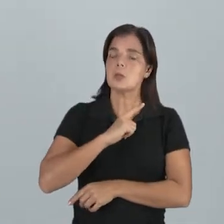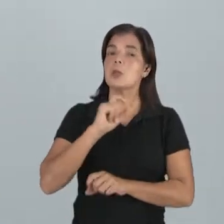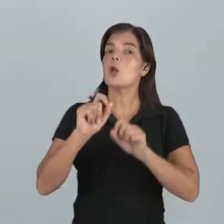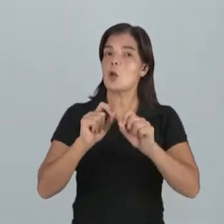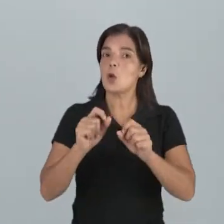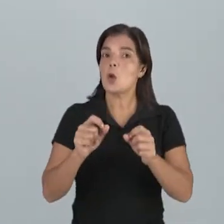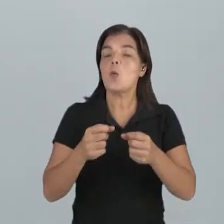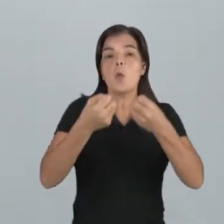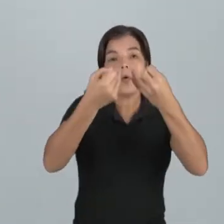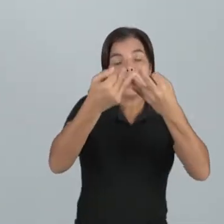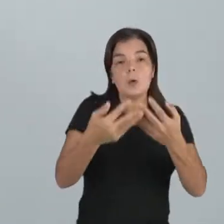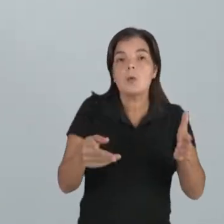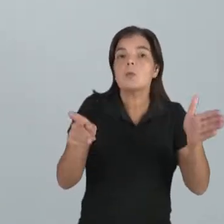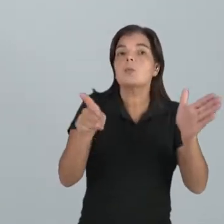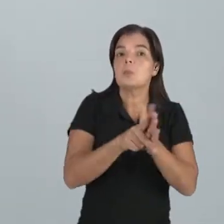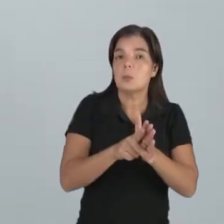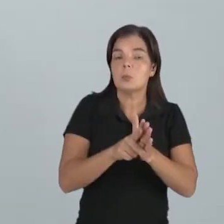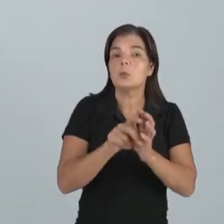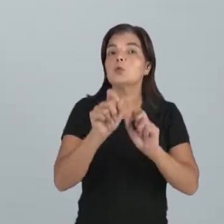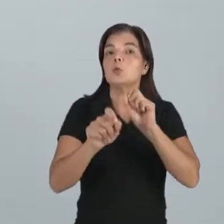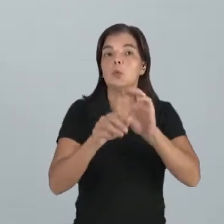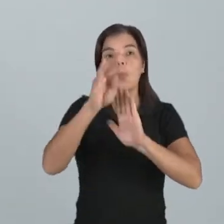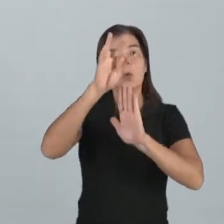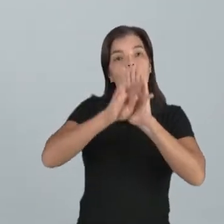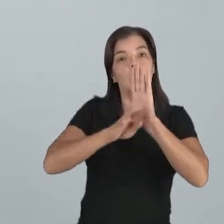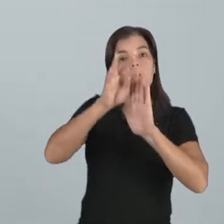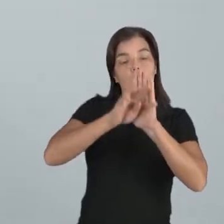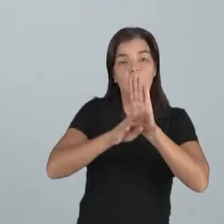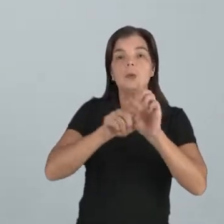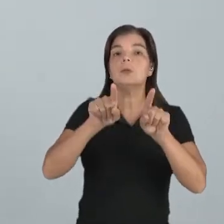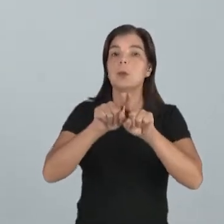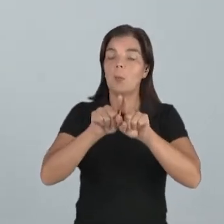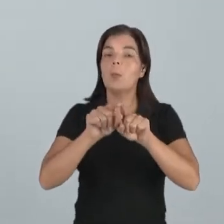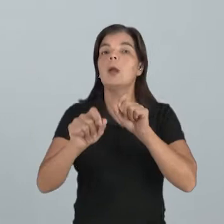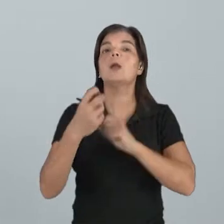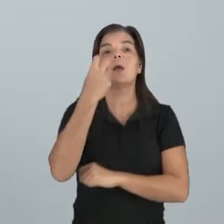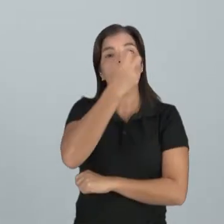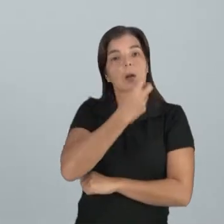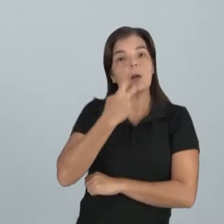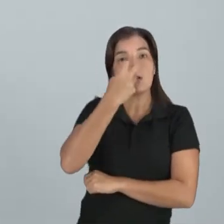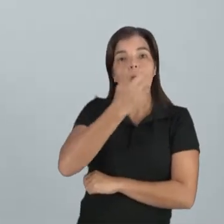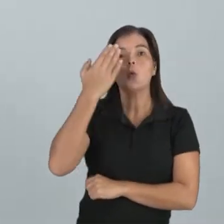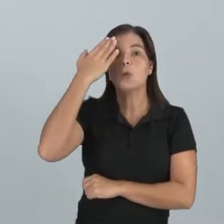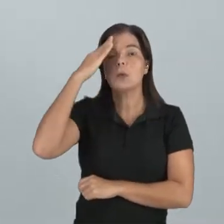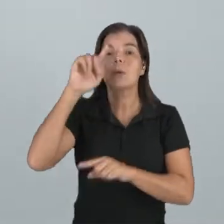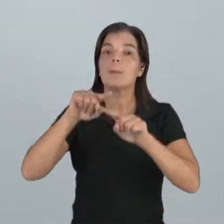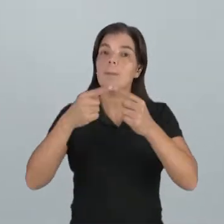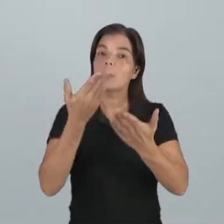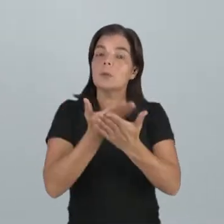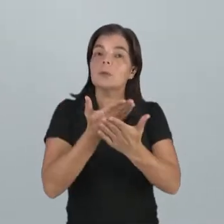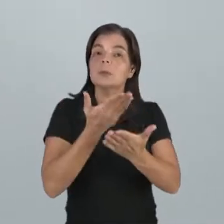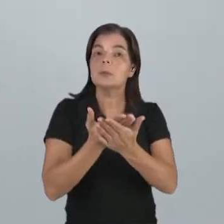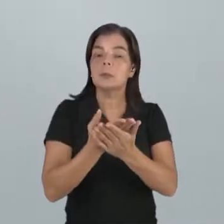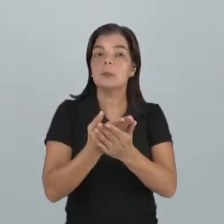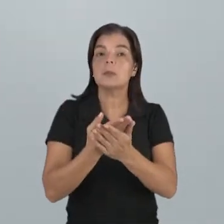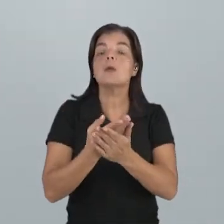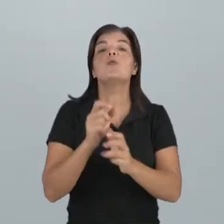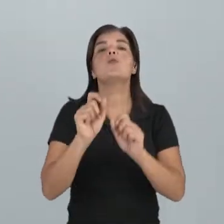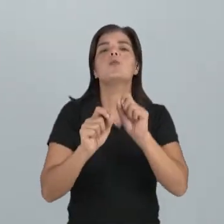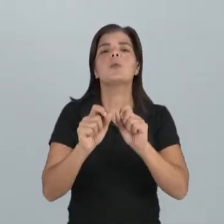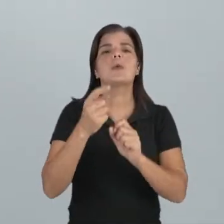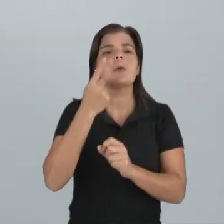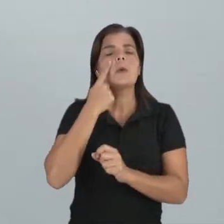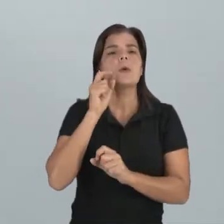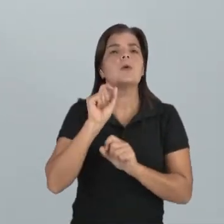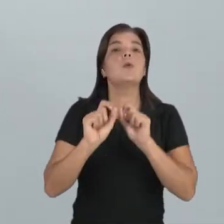trato específico a respeito do texto ou da tradição oral na qual se baseia, mas nesta aula a gente quer